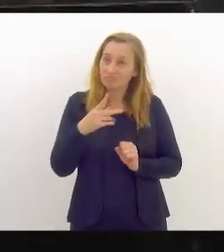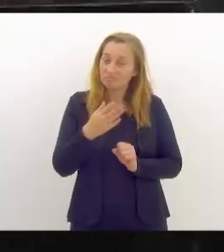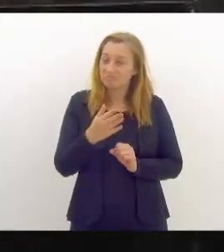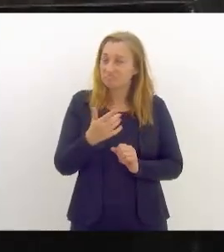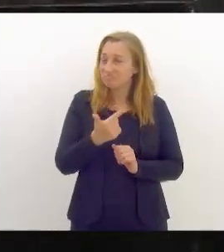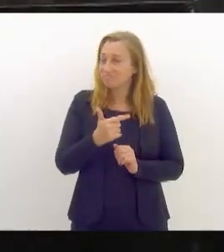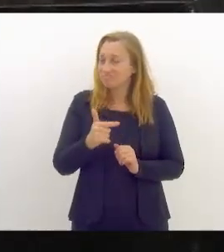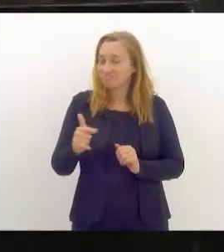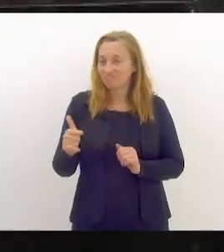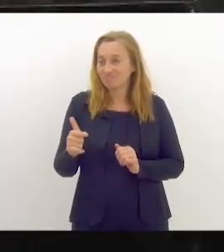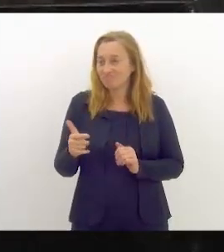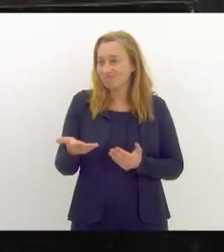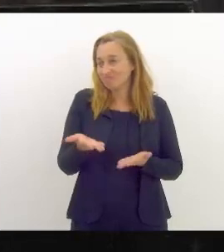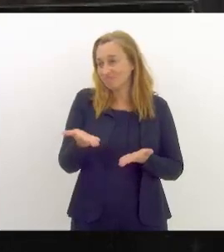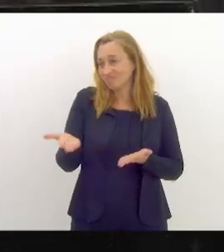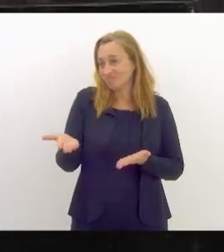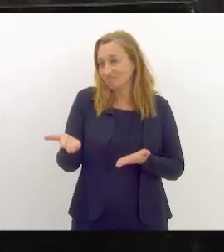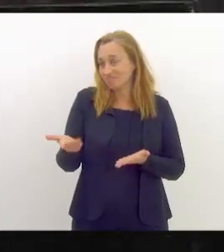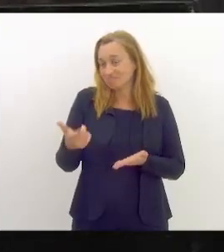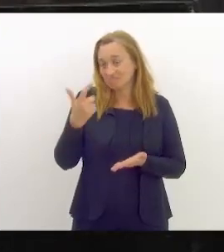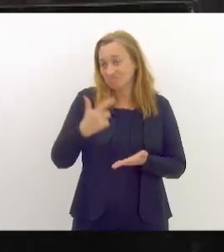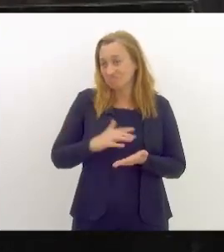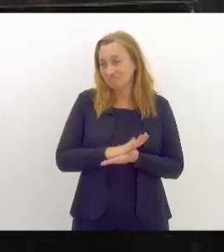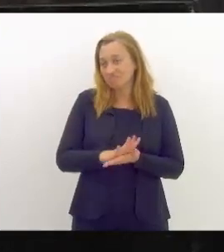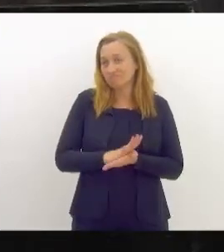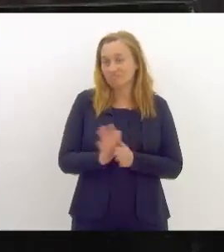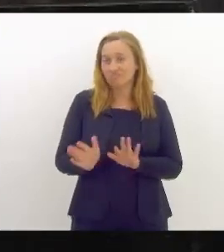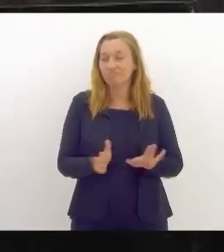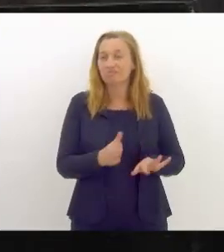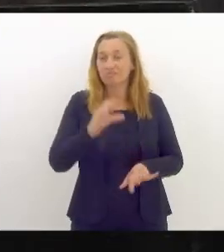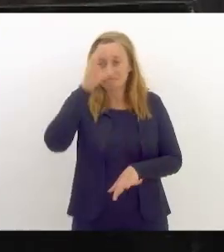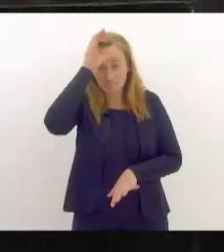seria ao meu tio Paulo